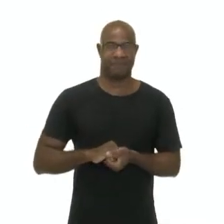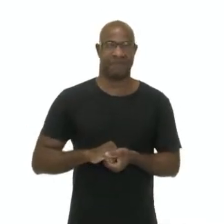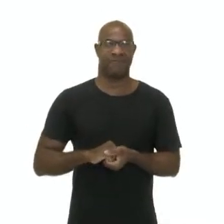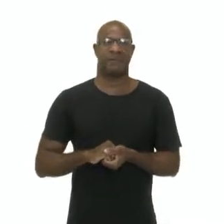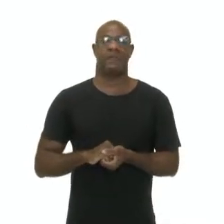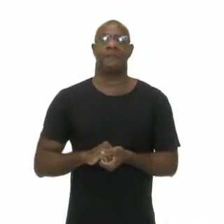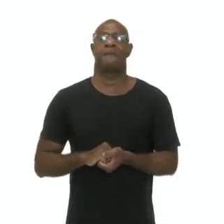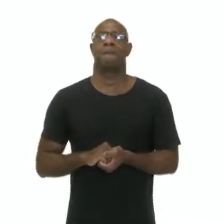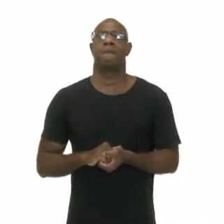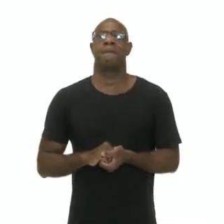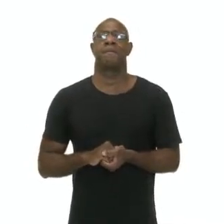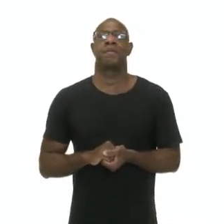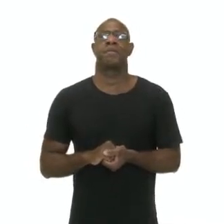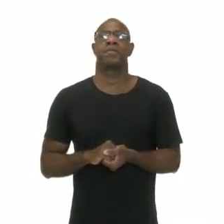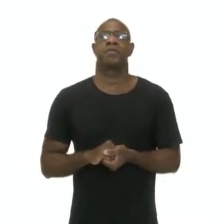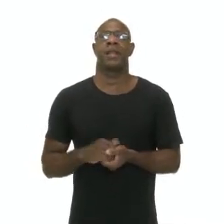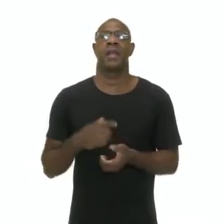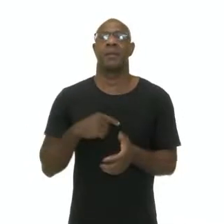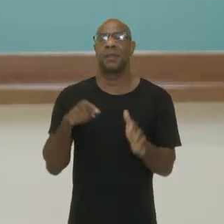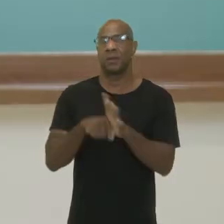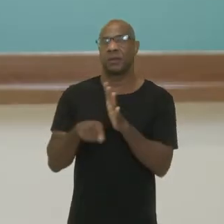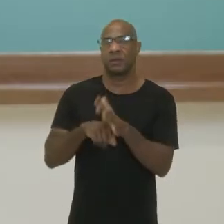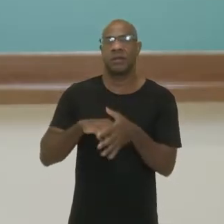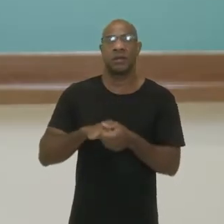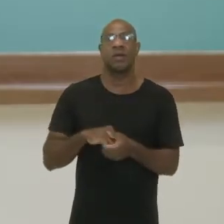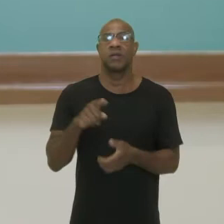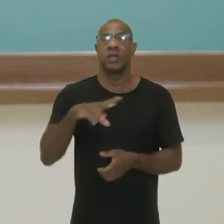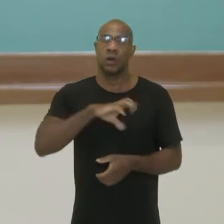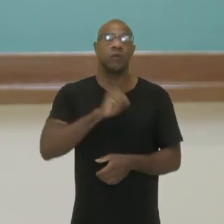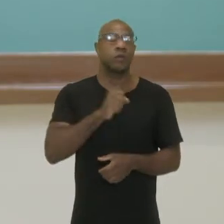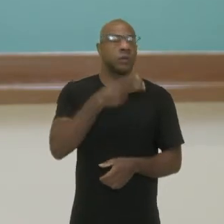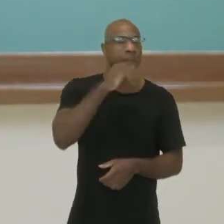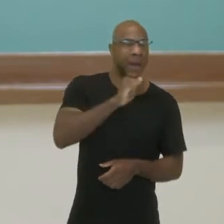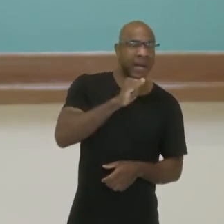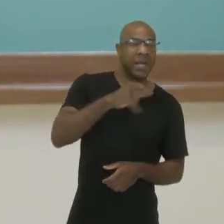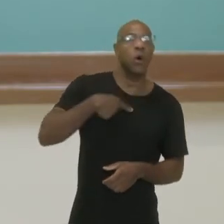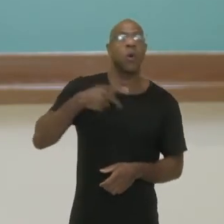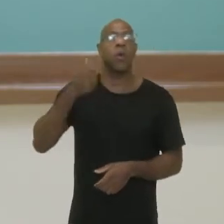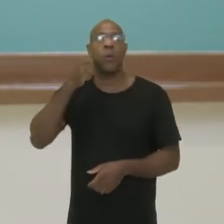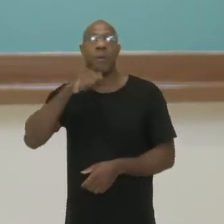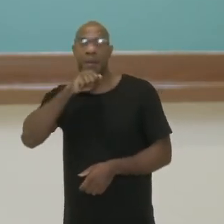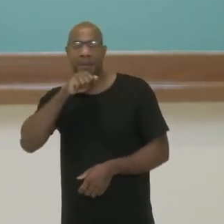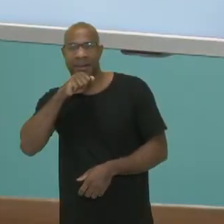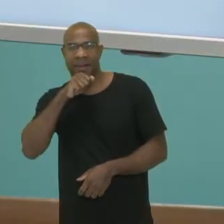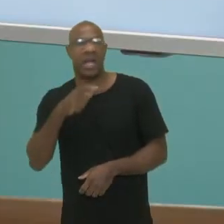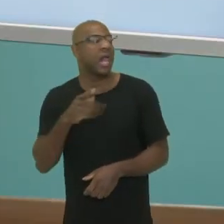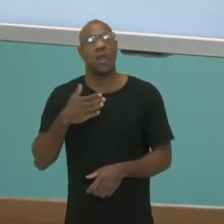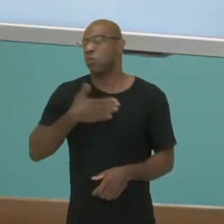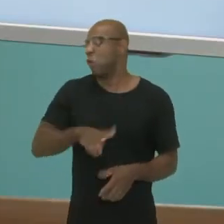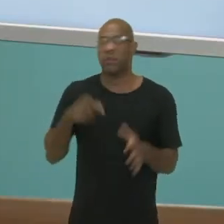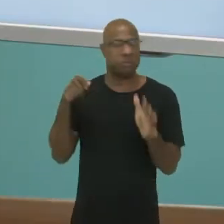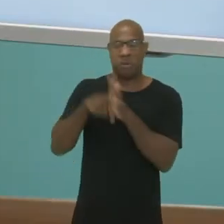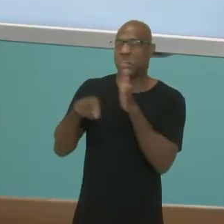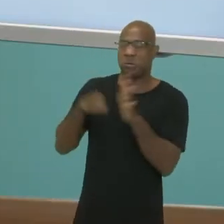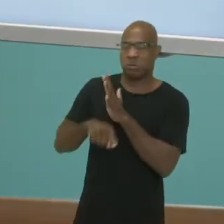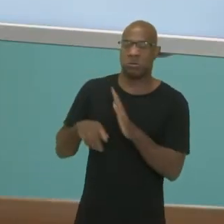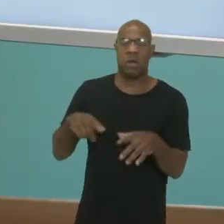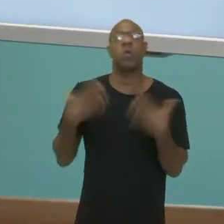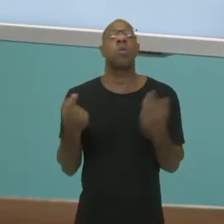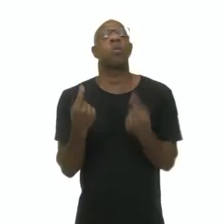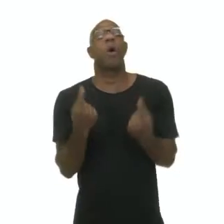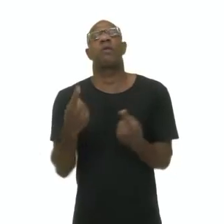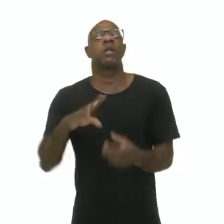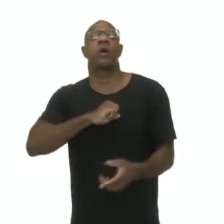papá ou a mi mamá. Aquela pergunta, você gosta mais do seu pai ou da sua mãe? Ela não gosta disso. Não gosta que façam esse tipo de pergunta.